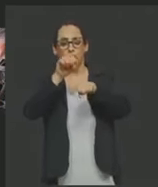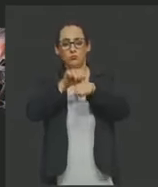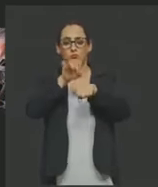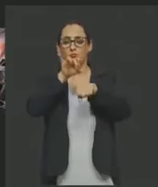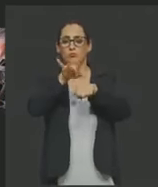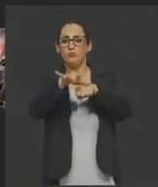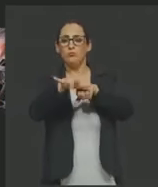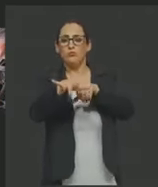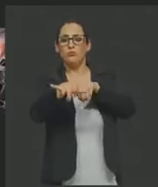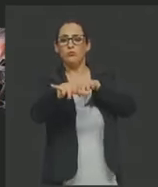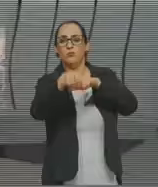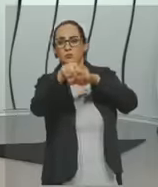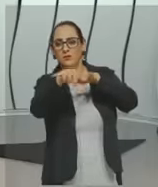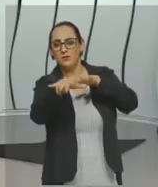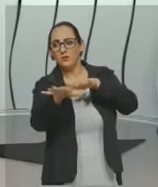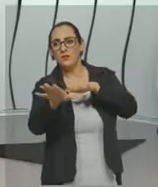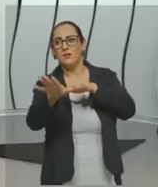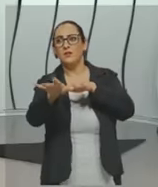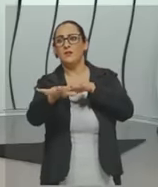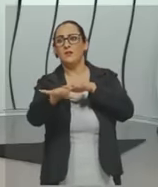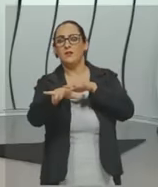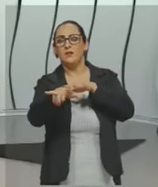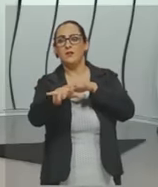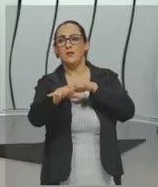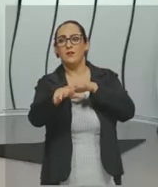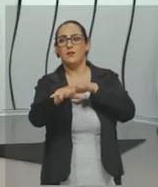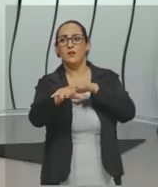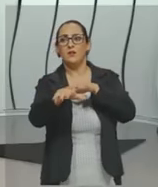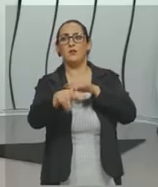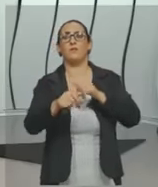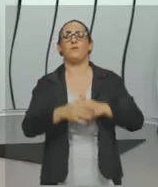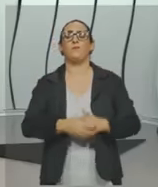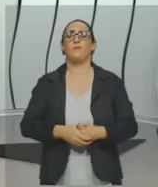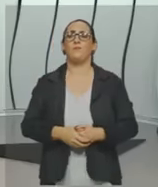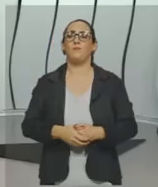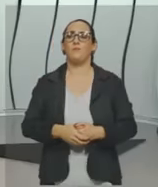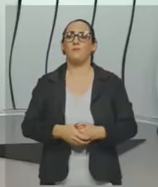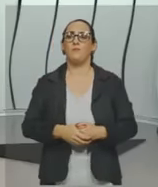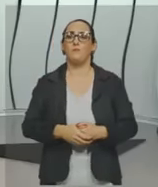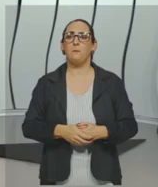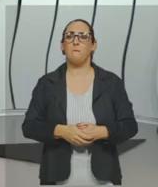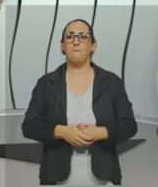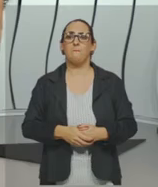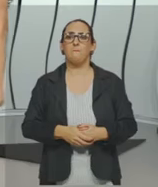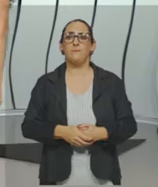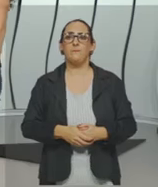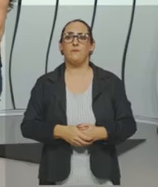no axônio até chegar nas terminações nervosas, tá?